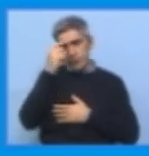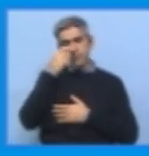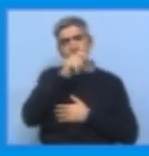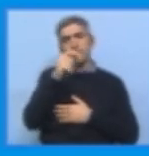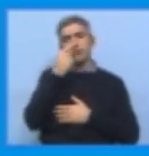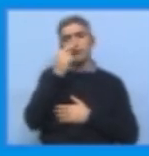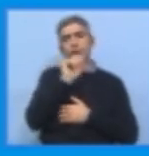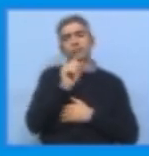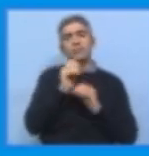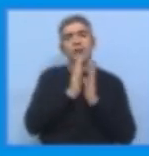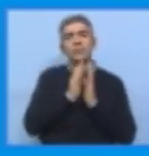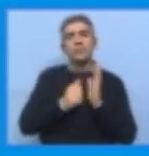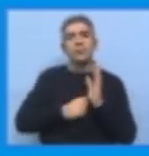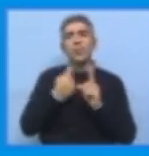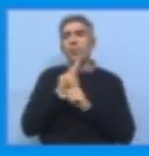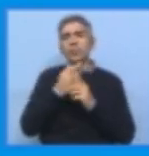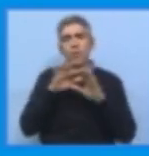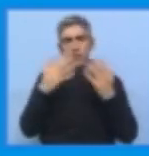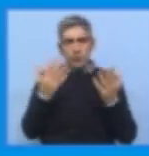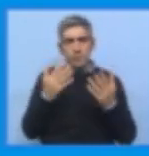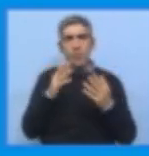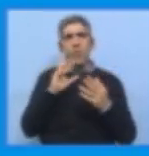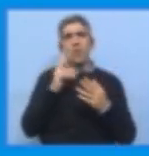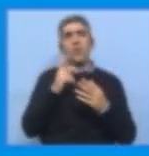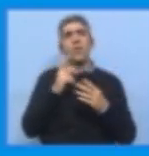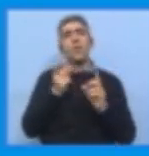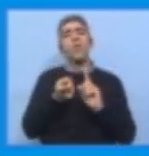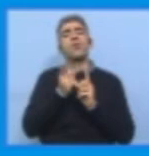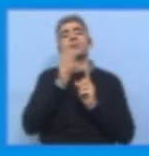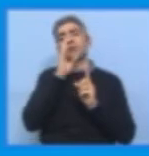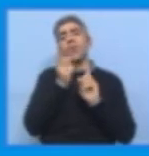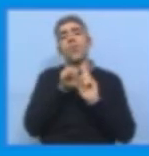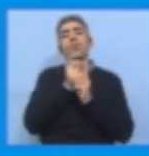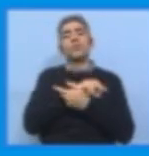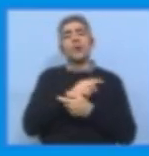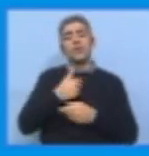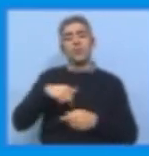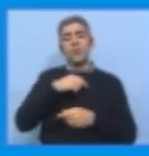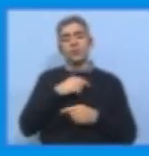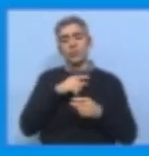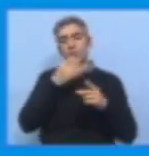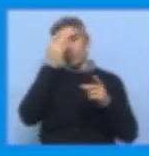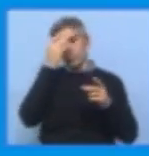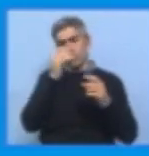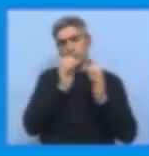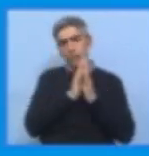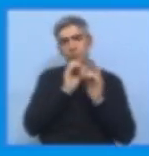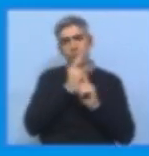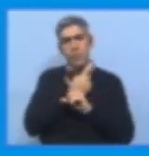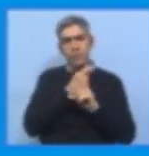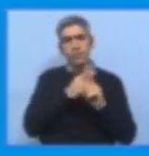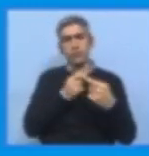pessoas, quaisquer que elas sejam. Mesmo que sejam opostas à nossa, desde que isso não violente a nossa consciência, tentamos e temos por